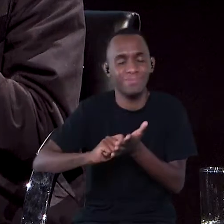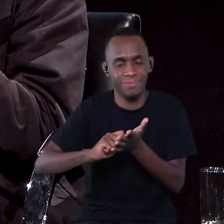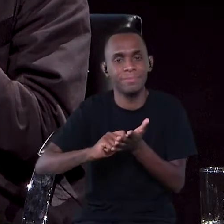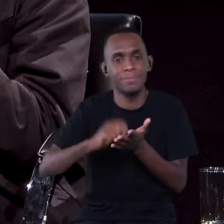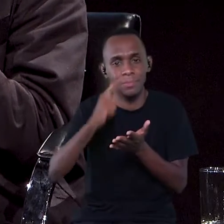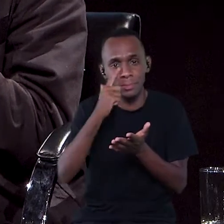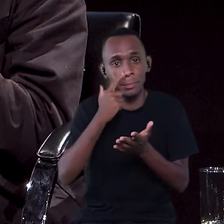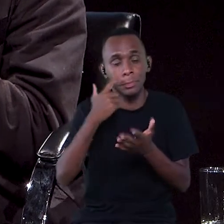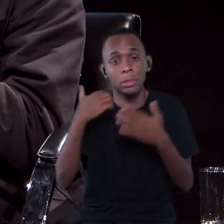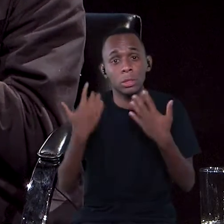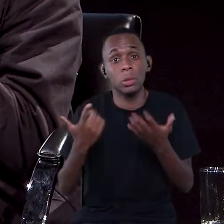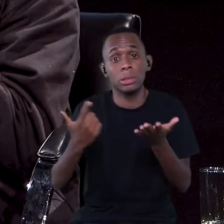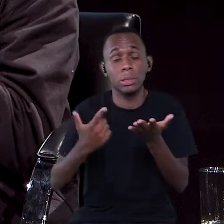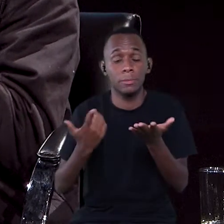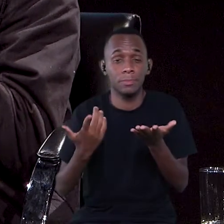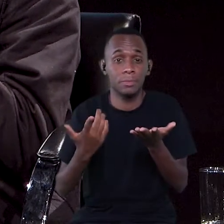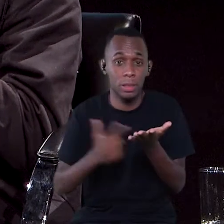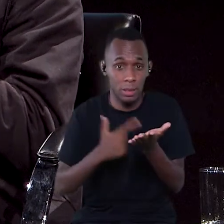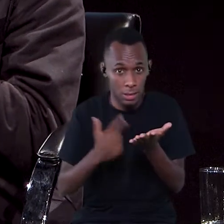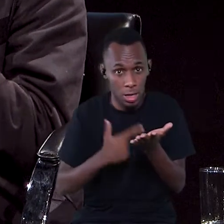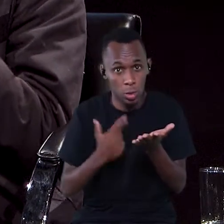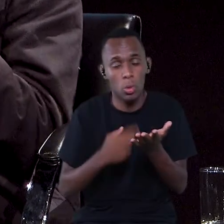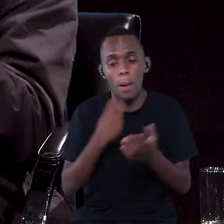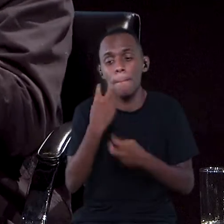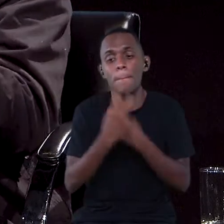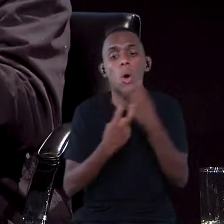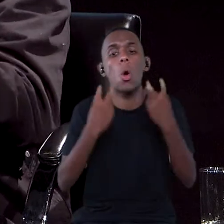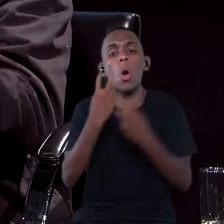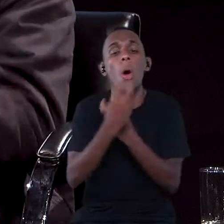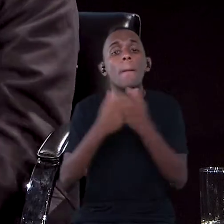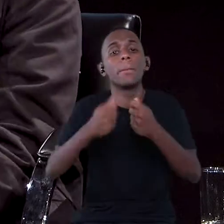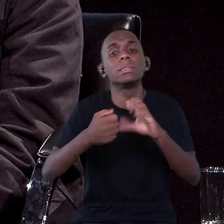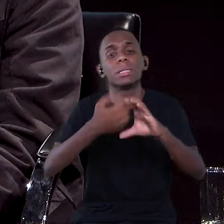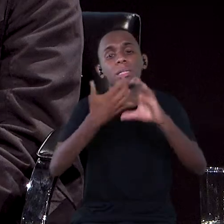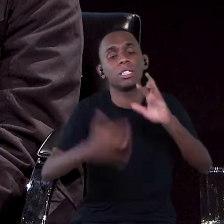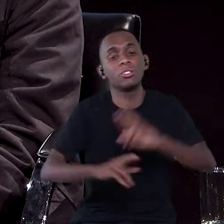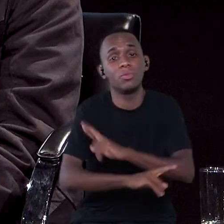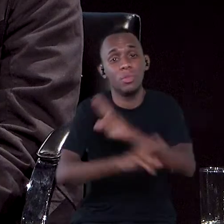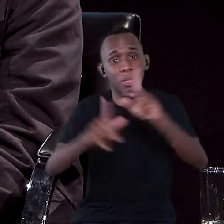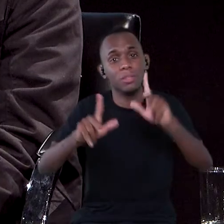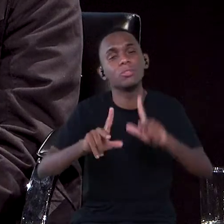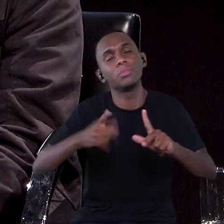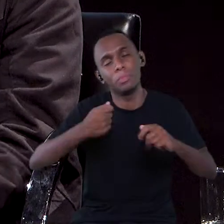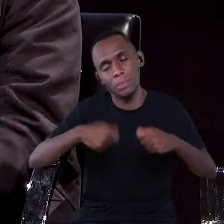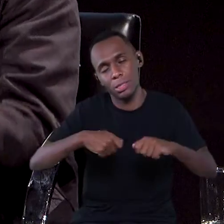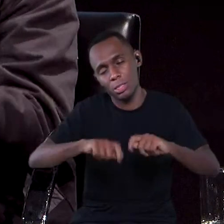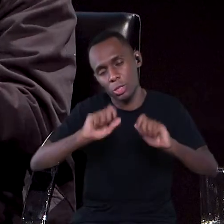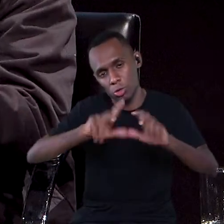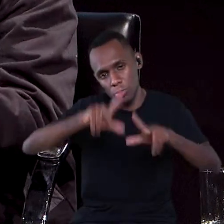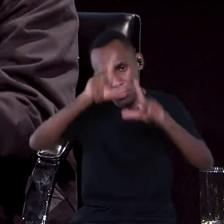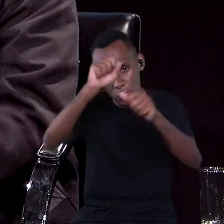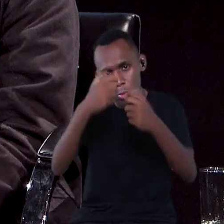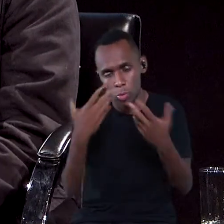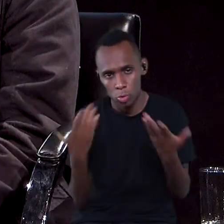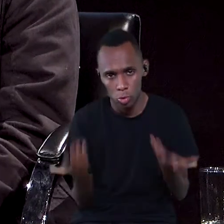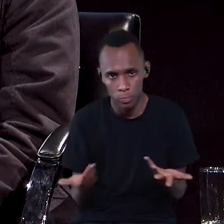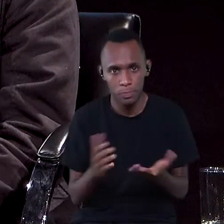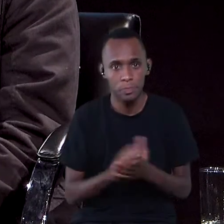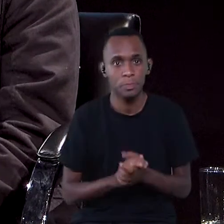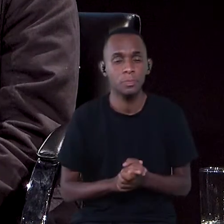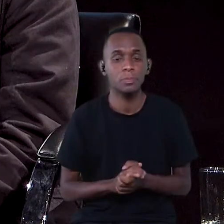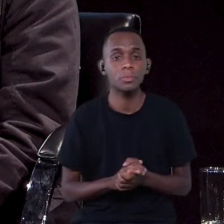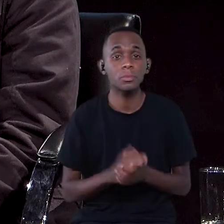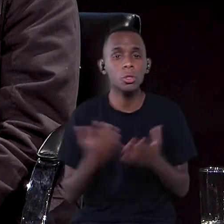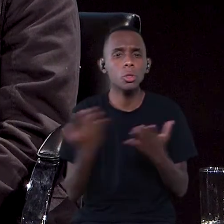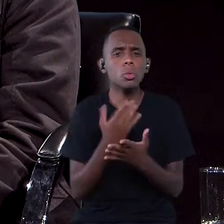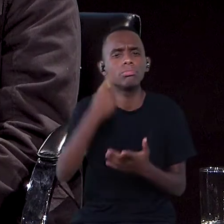Essa literatura oral vai pedir uma outra categorização. Então, fica um esforço muito grande também que a gente tem que fazer. Quando você pensa hoje, por exemplo, que é